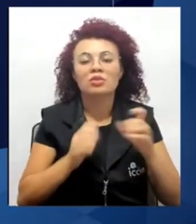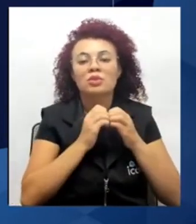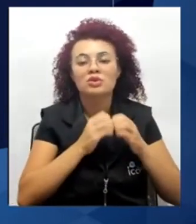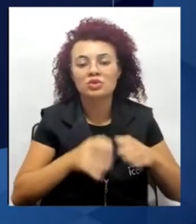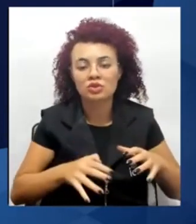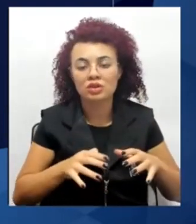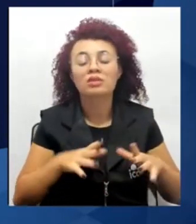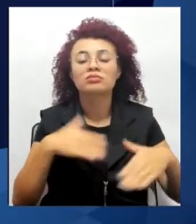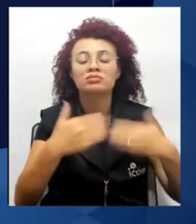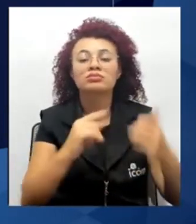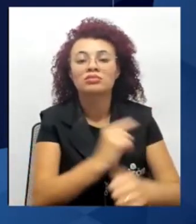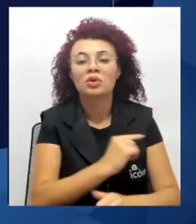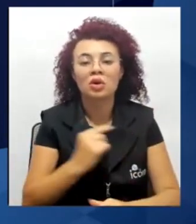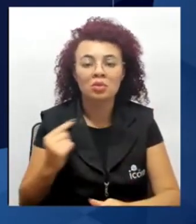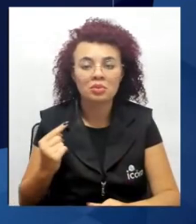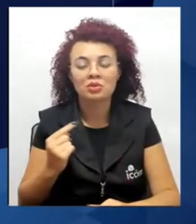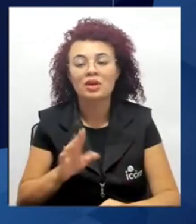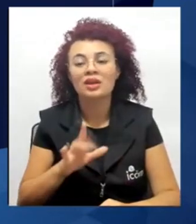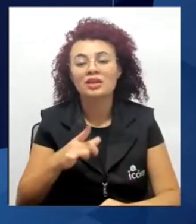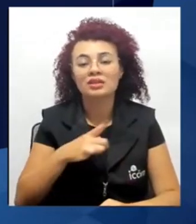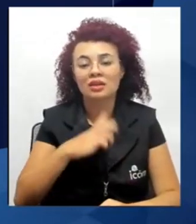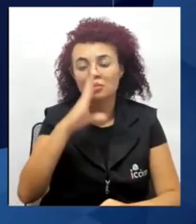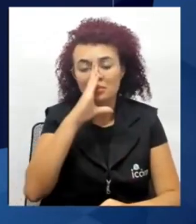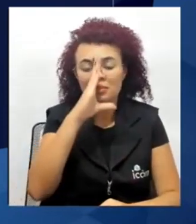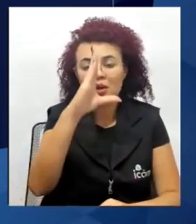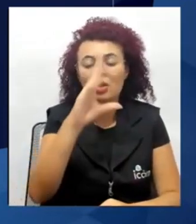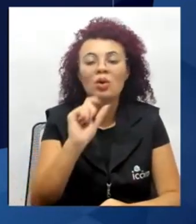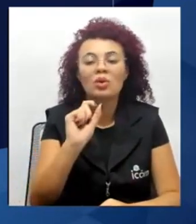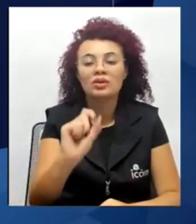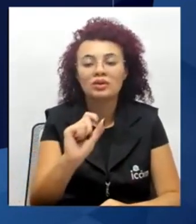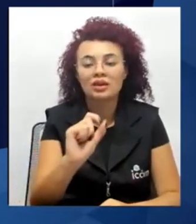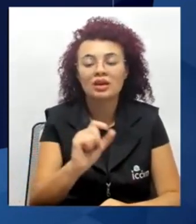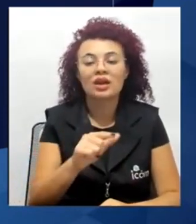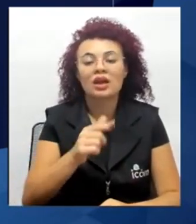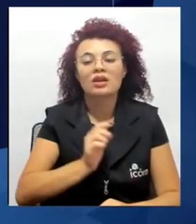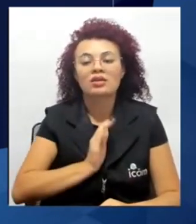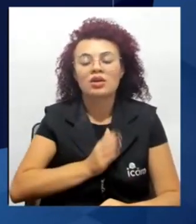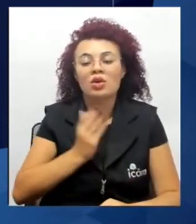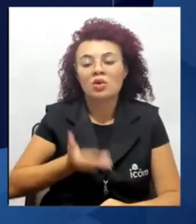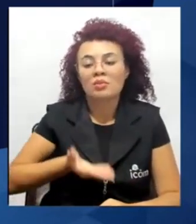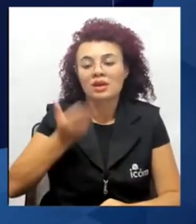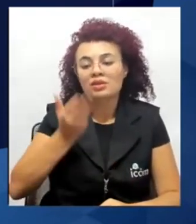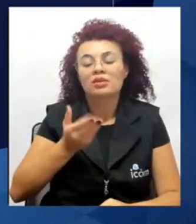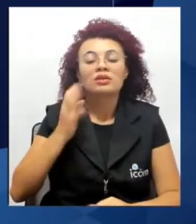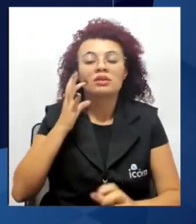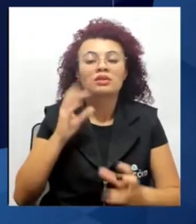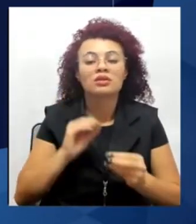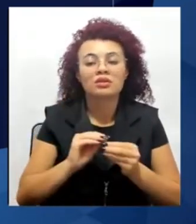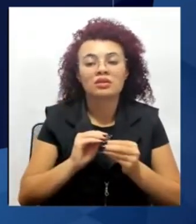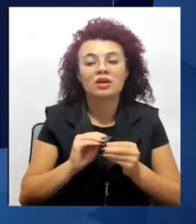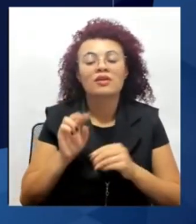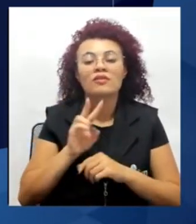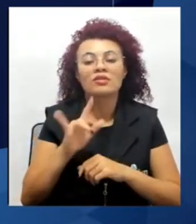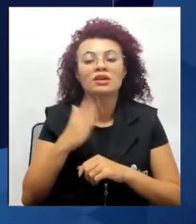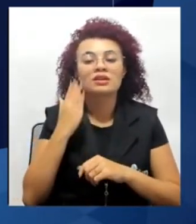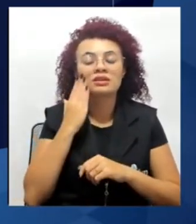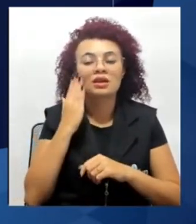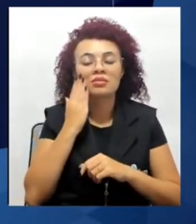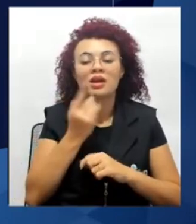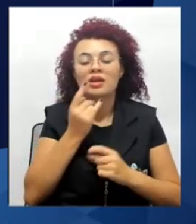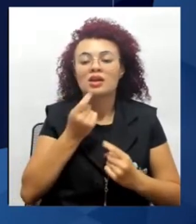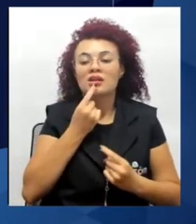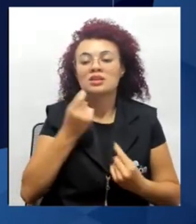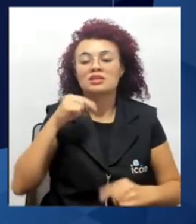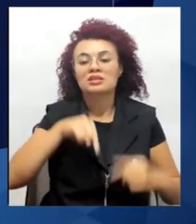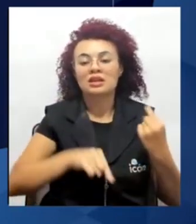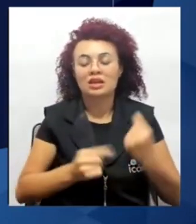principal da HP é o aumento da resistência vascular pulmonar, ou seja, eu tenho um aumento da resistência à passagem de sangue para os meus pulmões. Tal